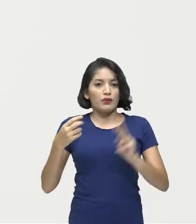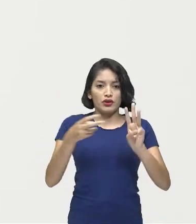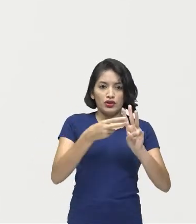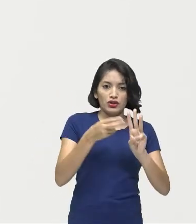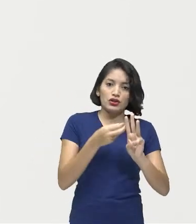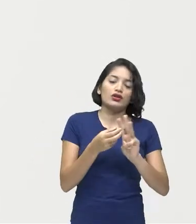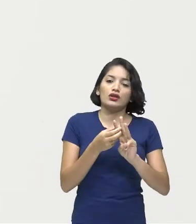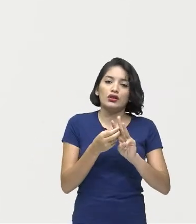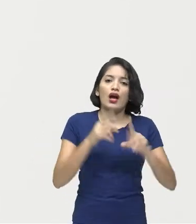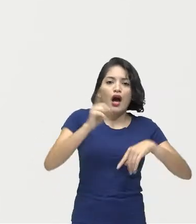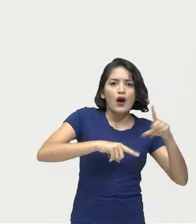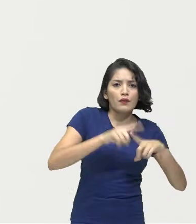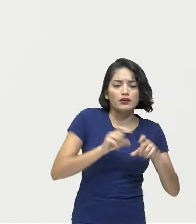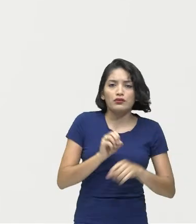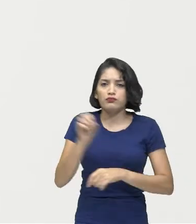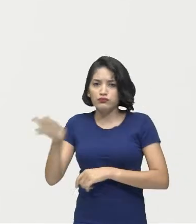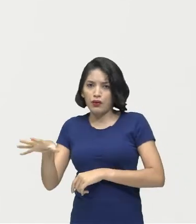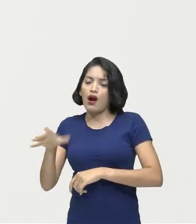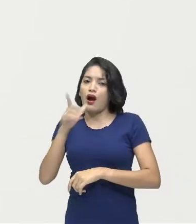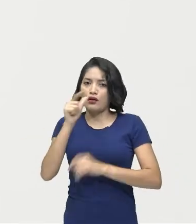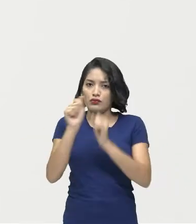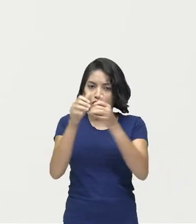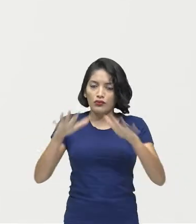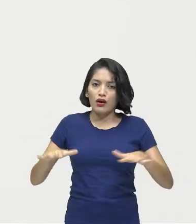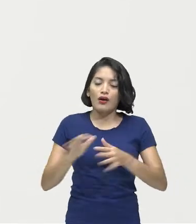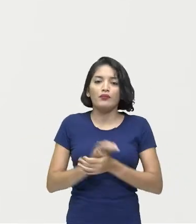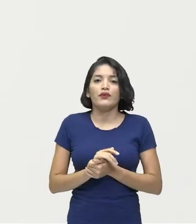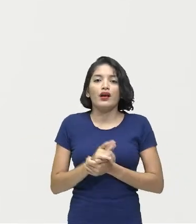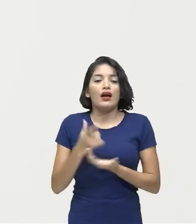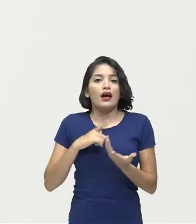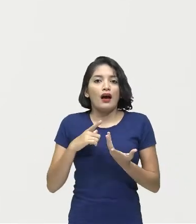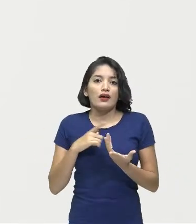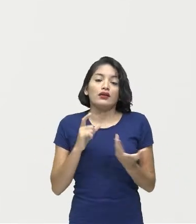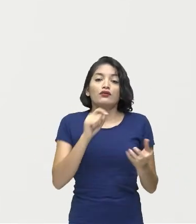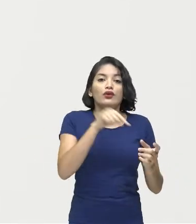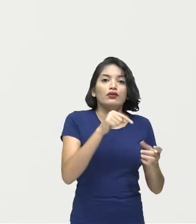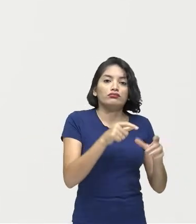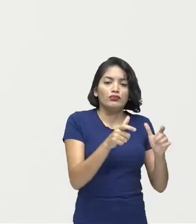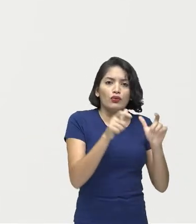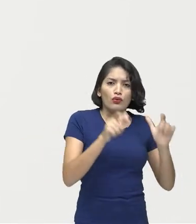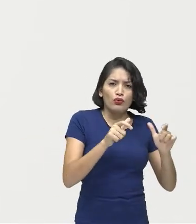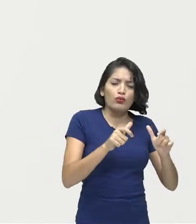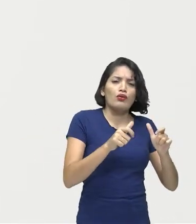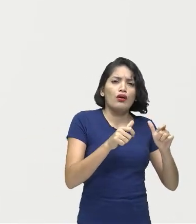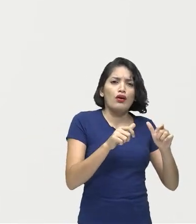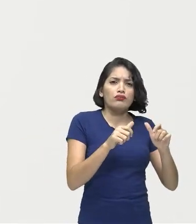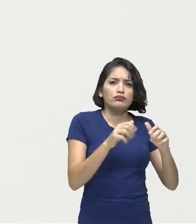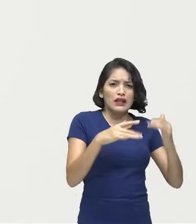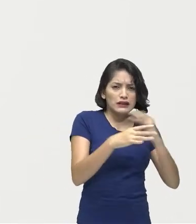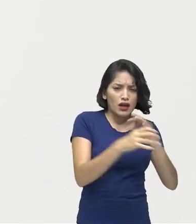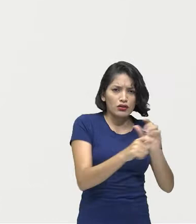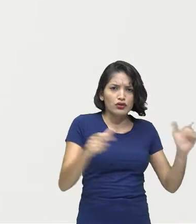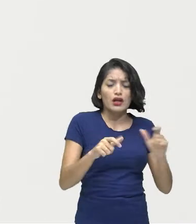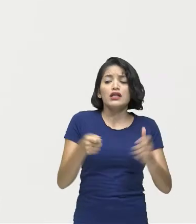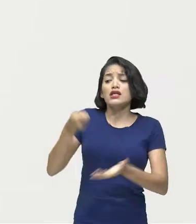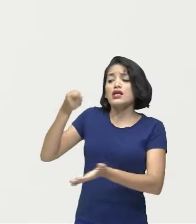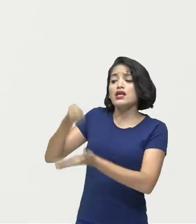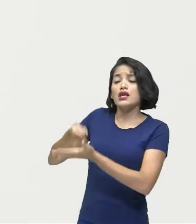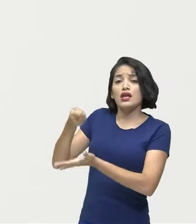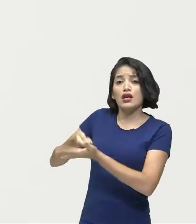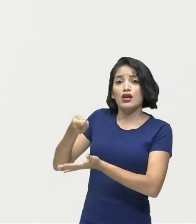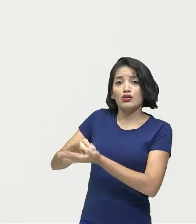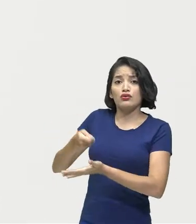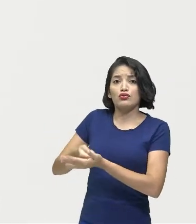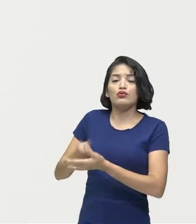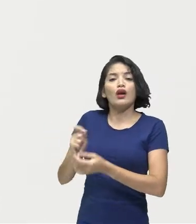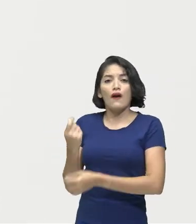jogaram o carregamento no mar. Esse protesto gerou uma forte reação da metrópole, que exigiu dos habitantes os